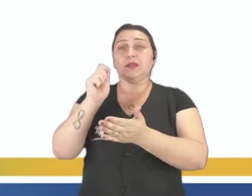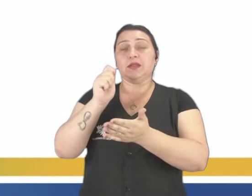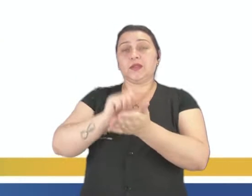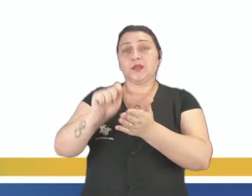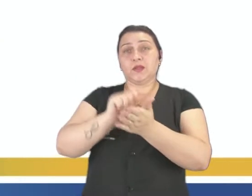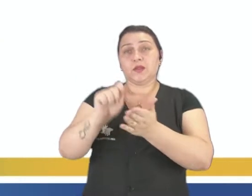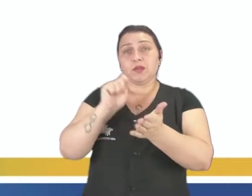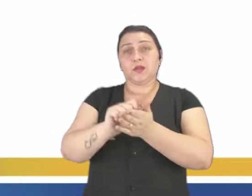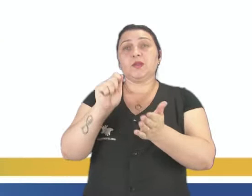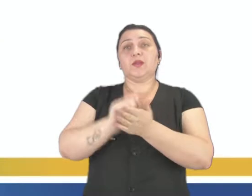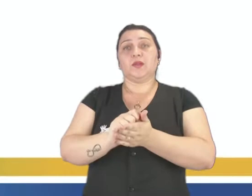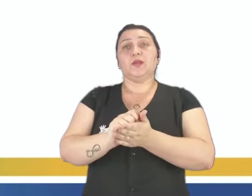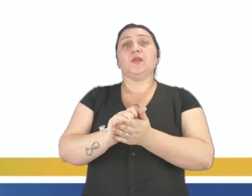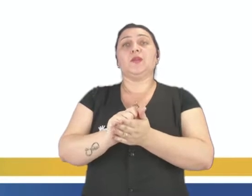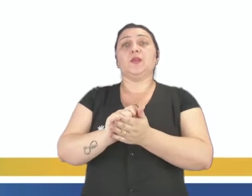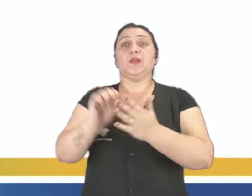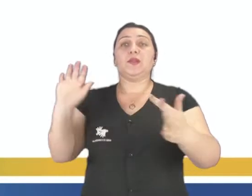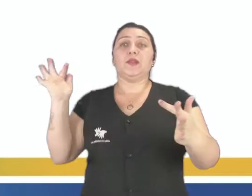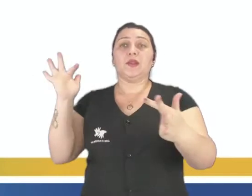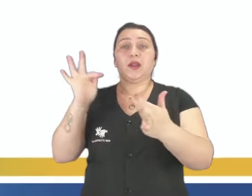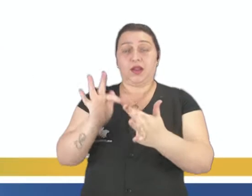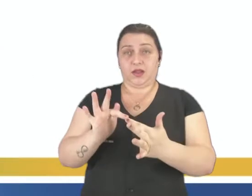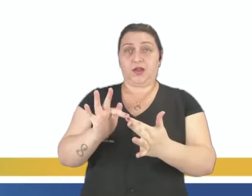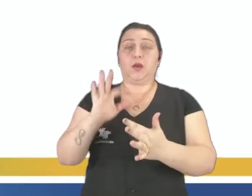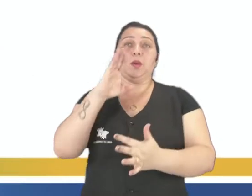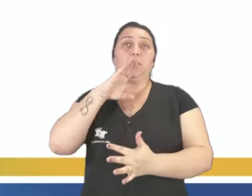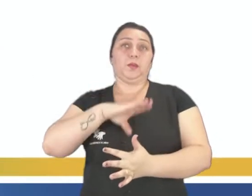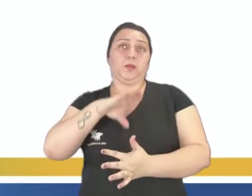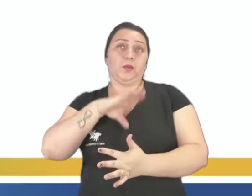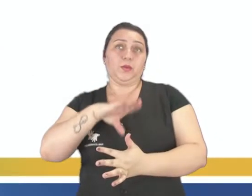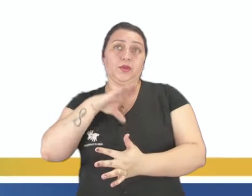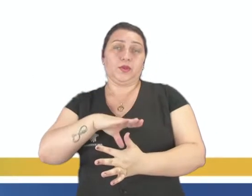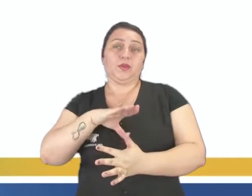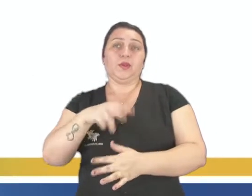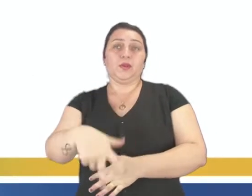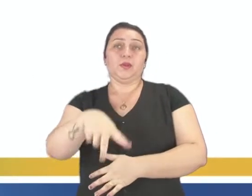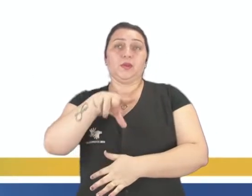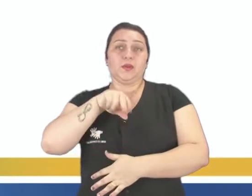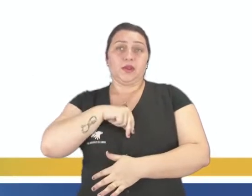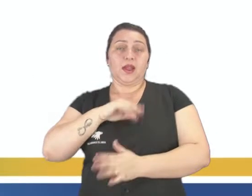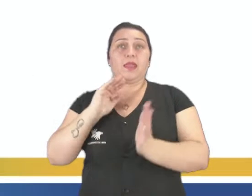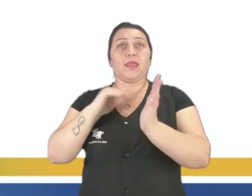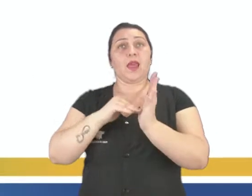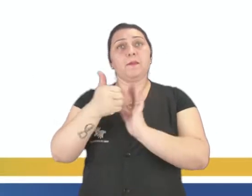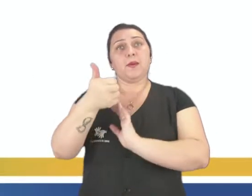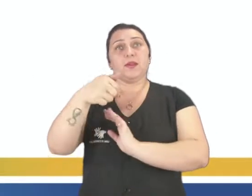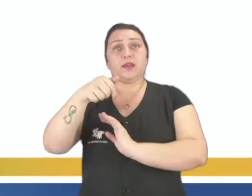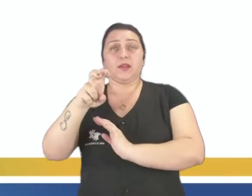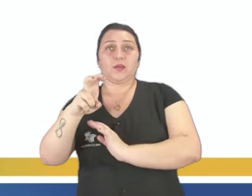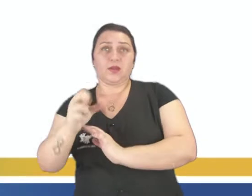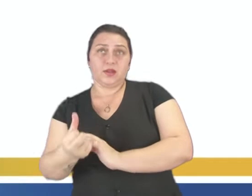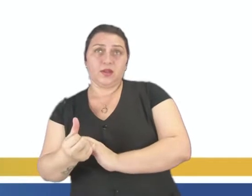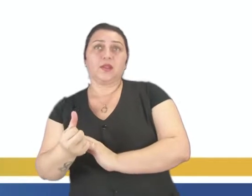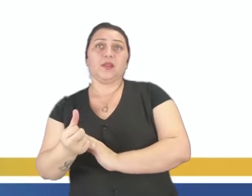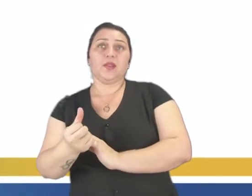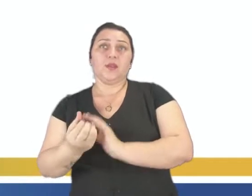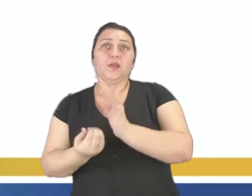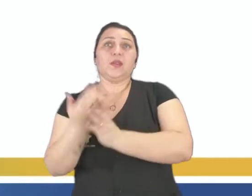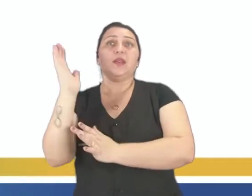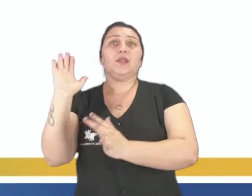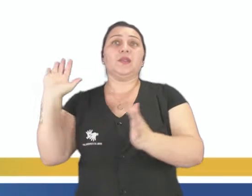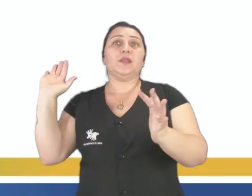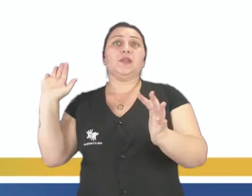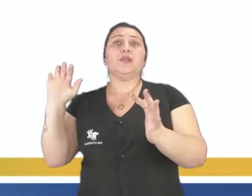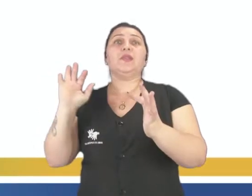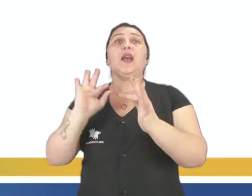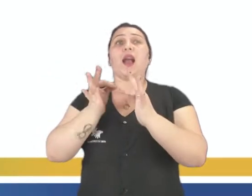clássicos de língua portuguesa. Esse período vigorou em Portugal até 1756, com a fundação da